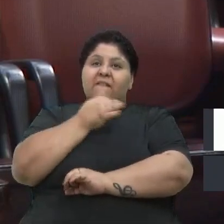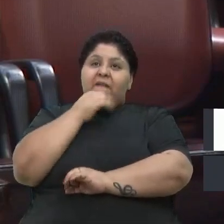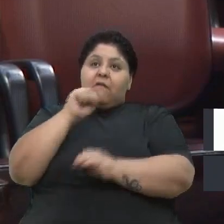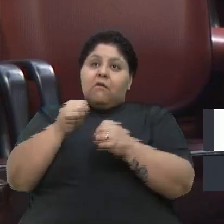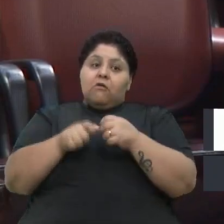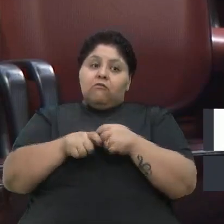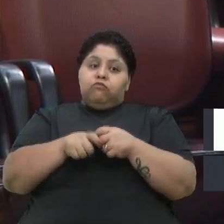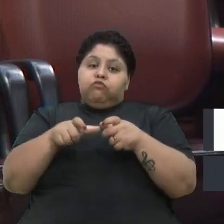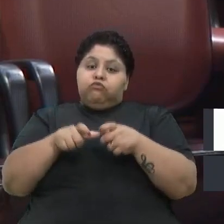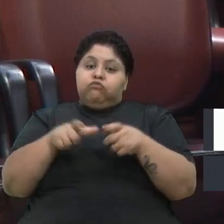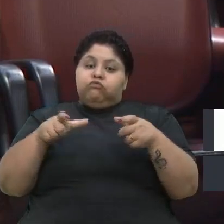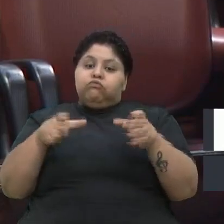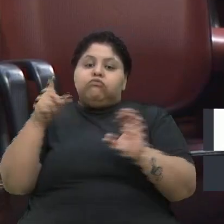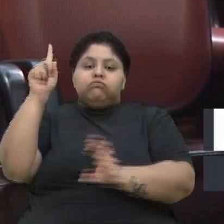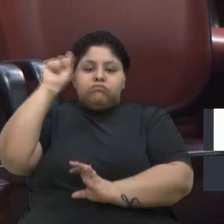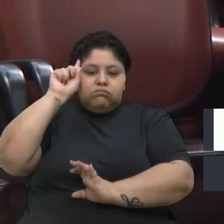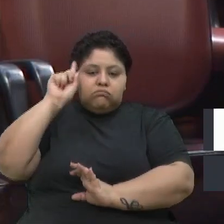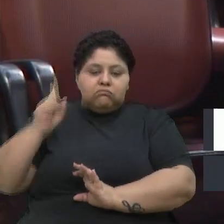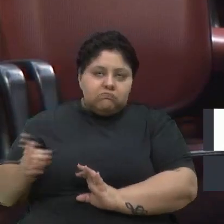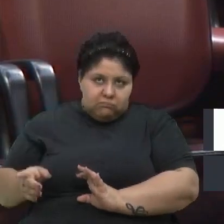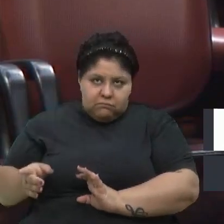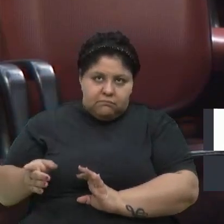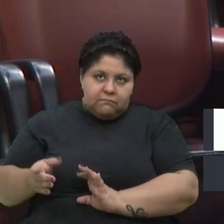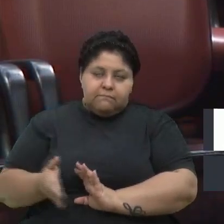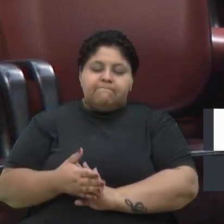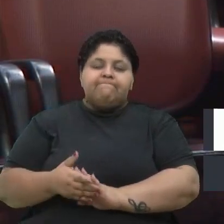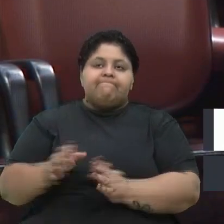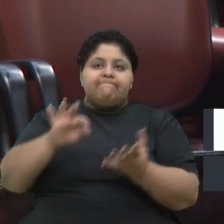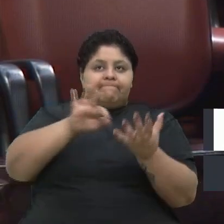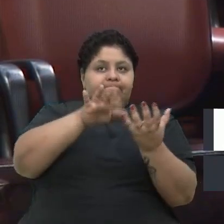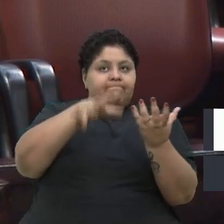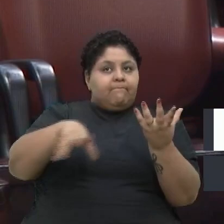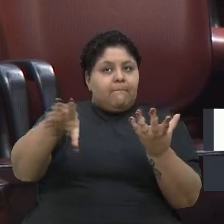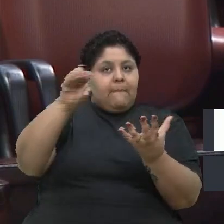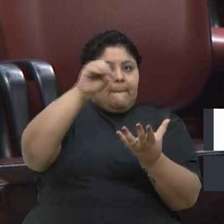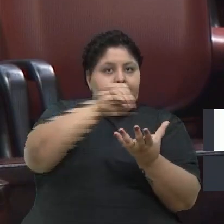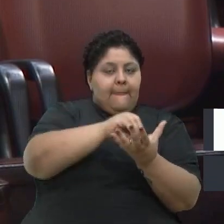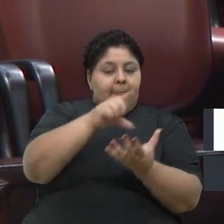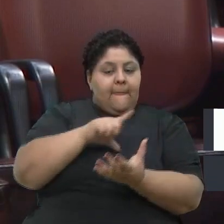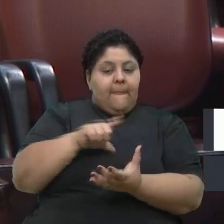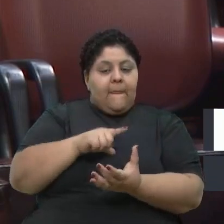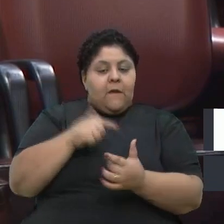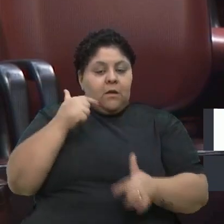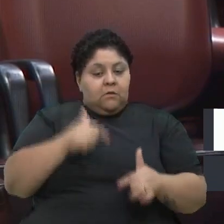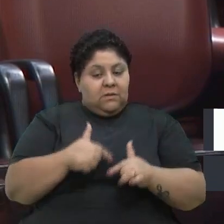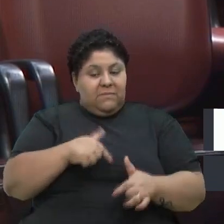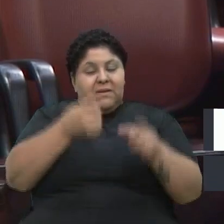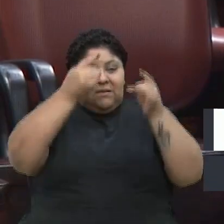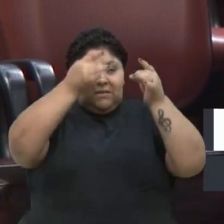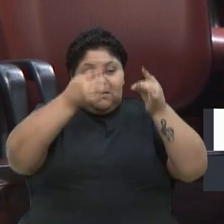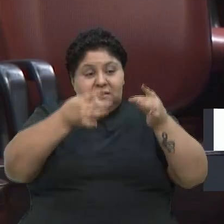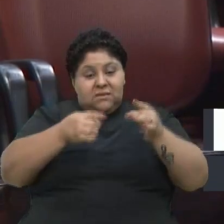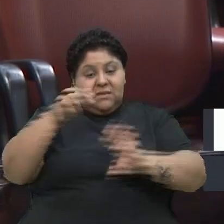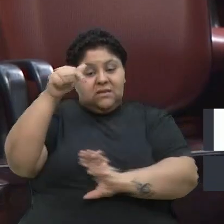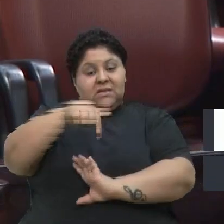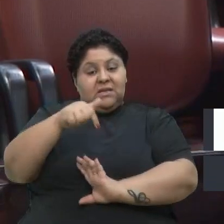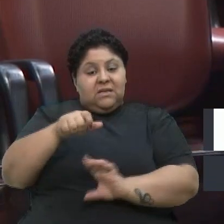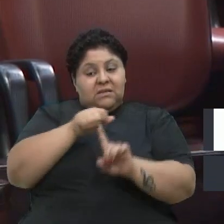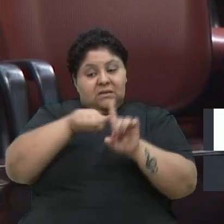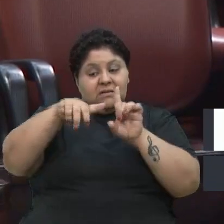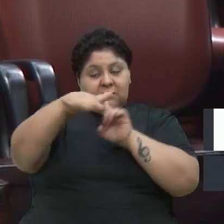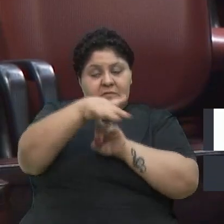cresce no dia a dia. E a Codeca tem um trabalho especial aqui em nossa